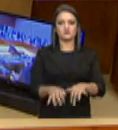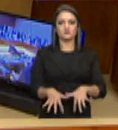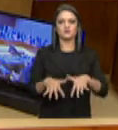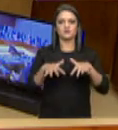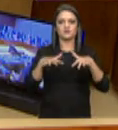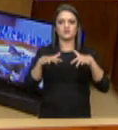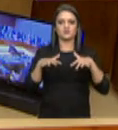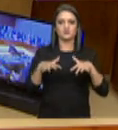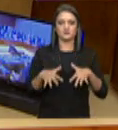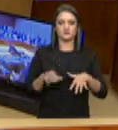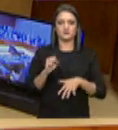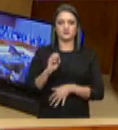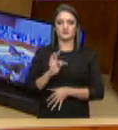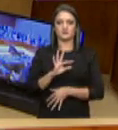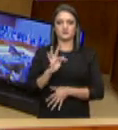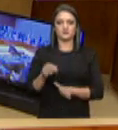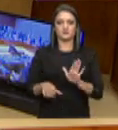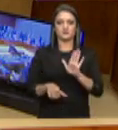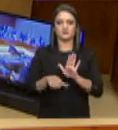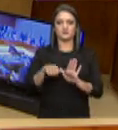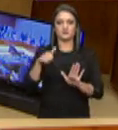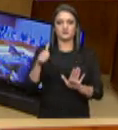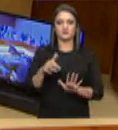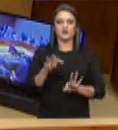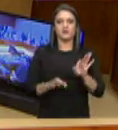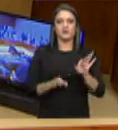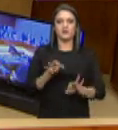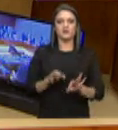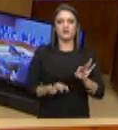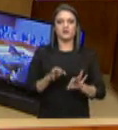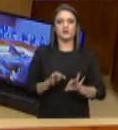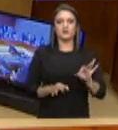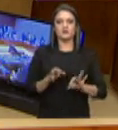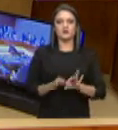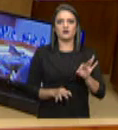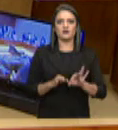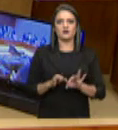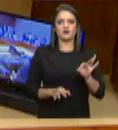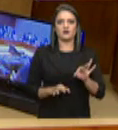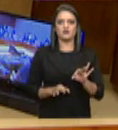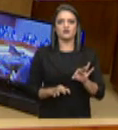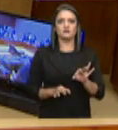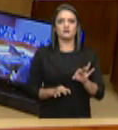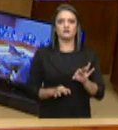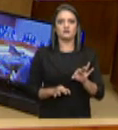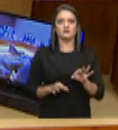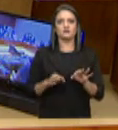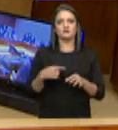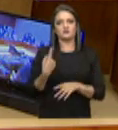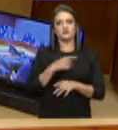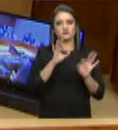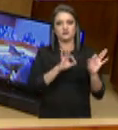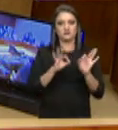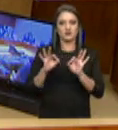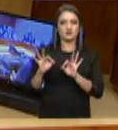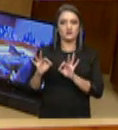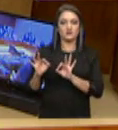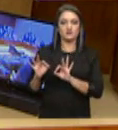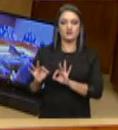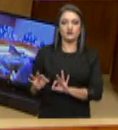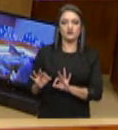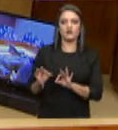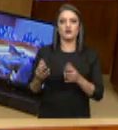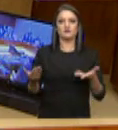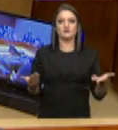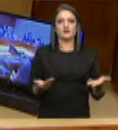na tarde de hoje primeira sessão deste mês de março com uma pauta extensa Como já vimos e que nós vamos acompanhar a partir